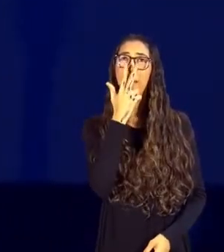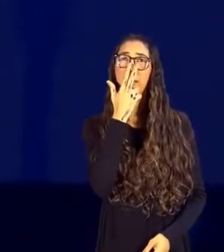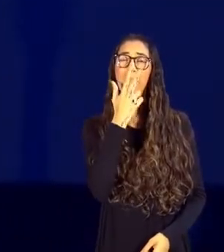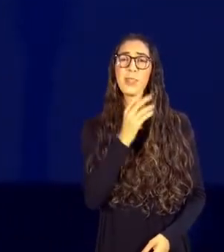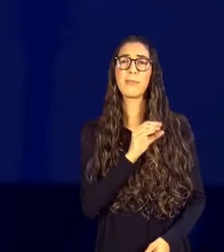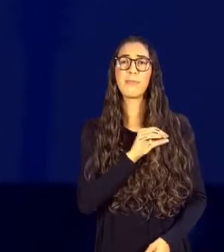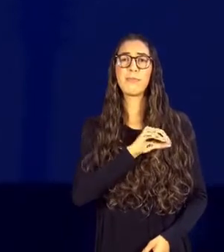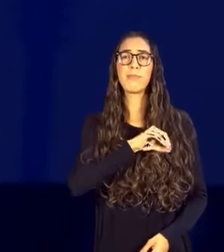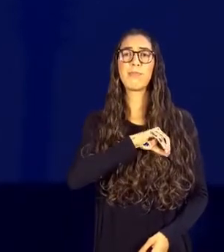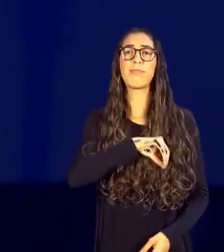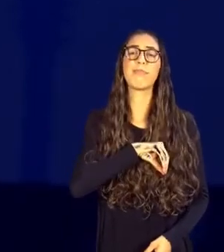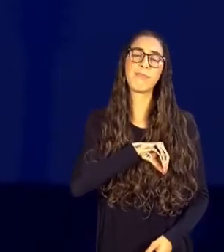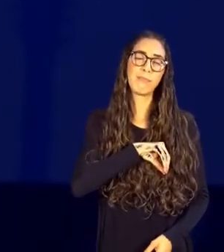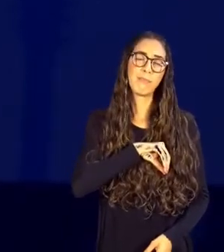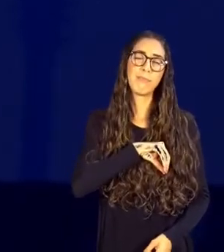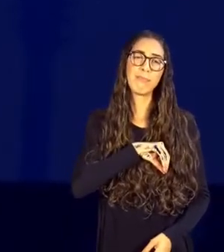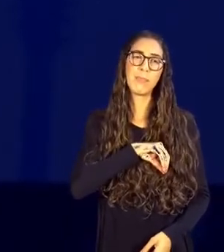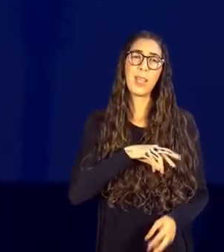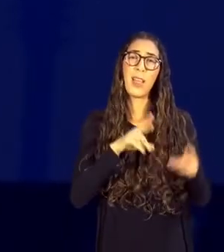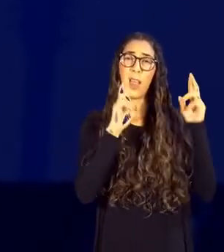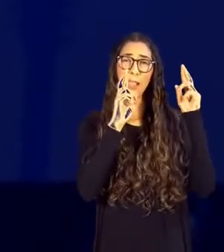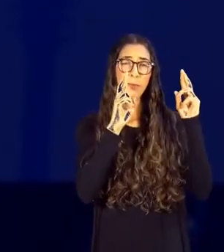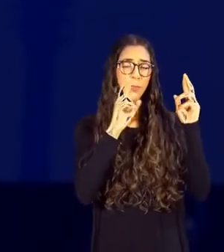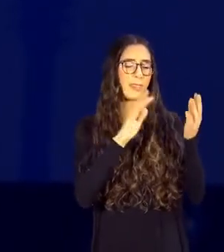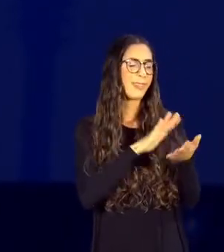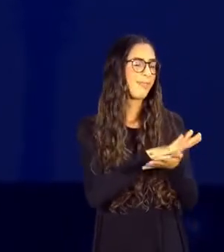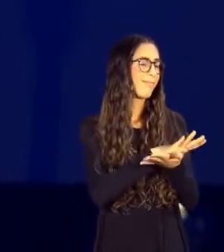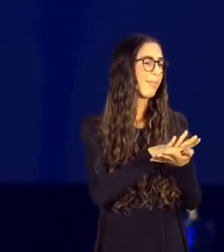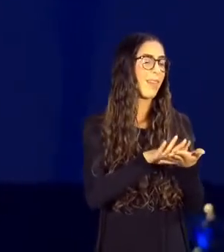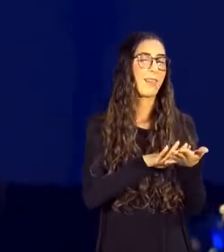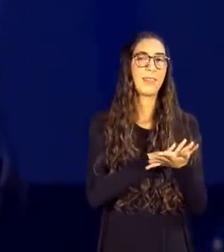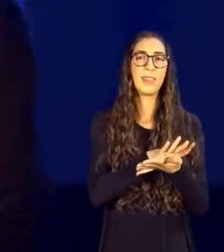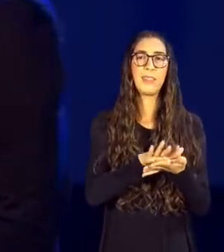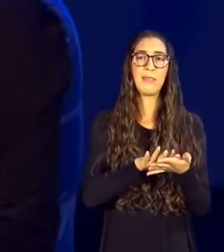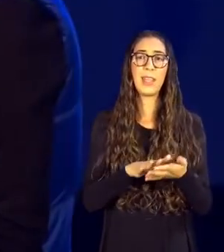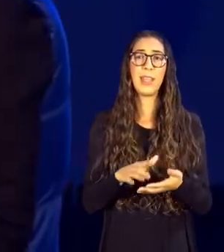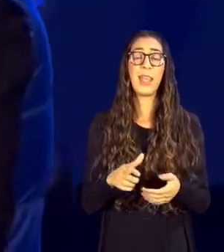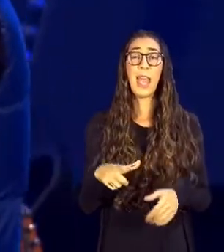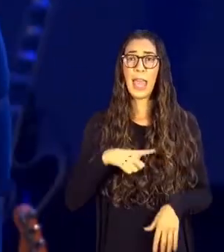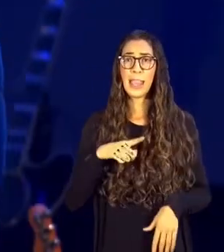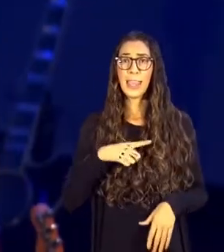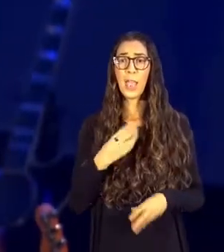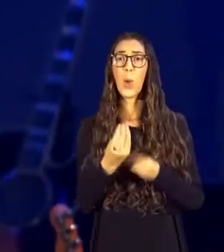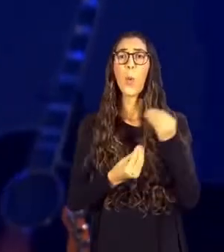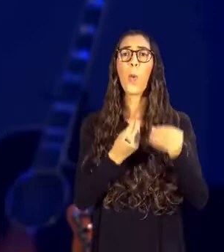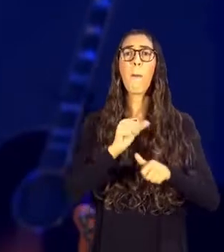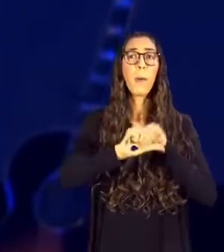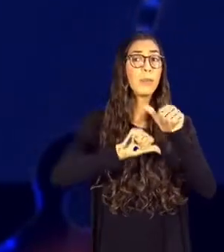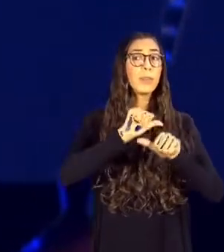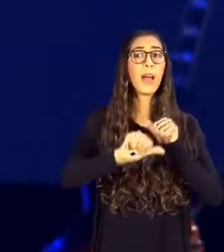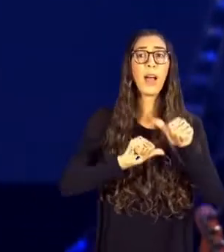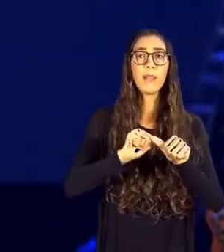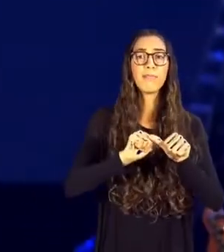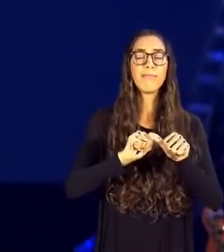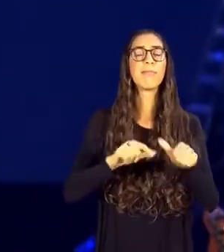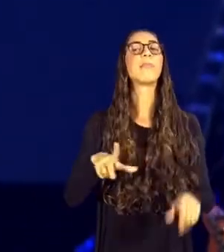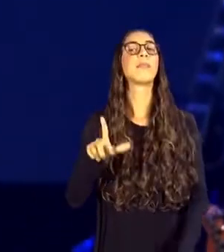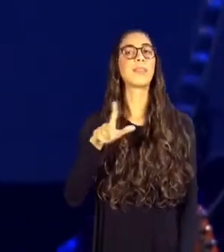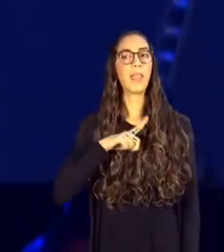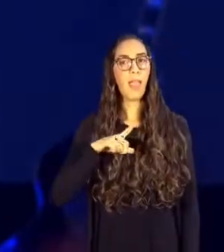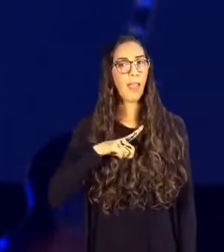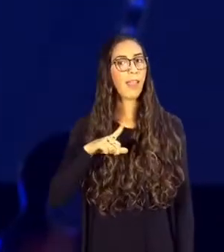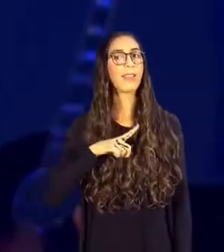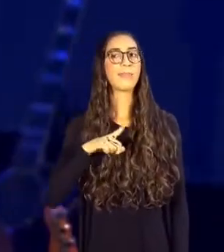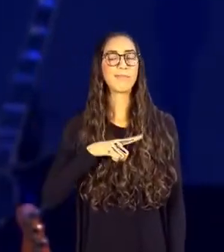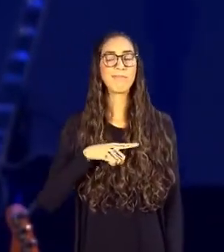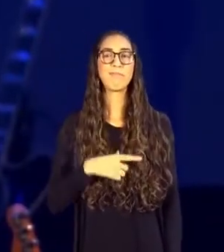vida rasa, eu não tenho mais esperança. Tem como mudar isso? Tem, muito. E depois